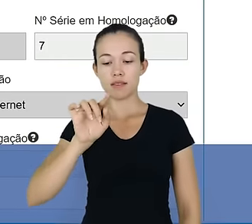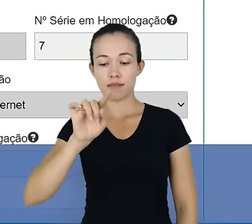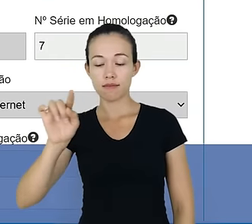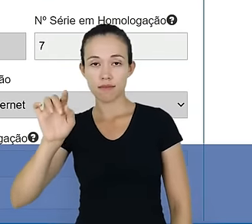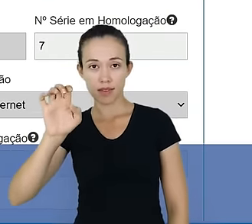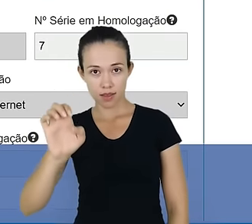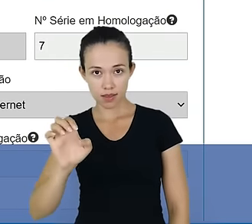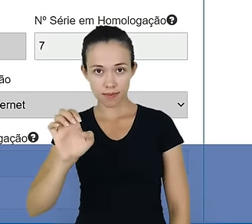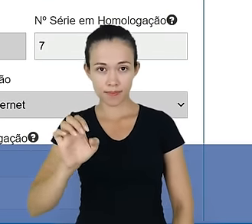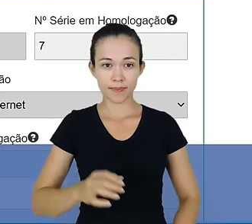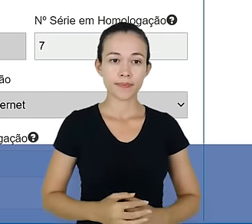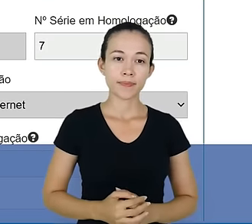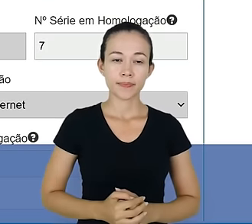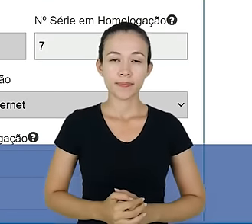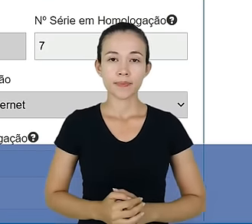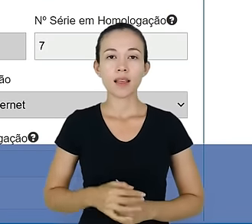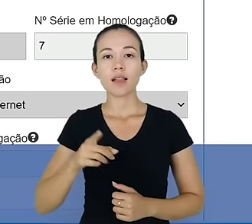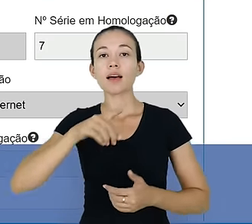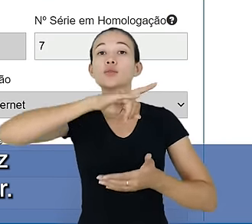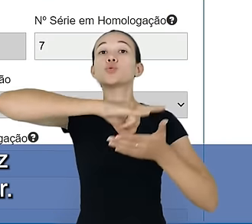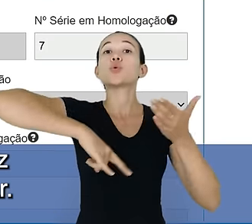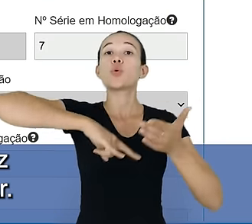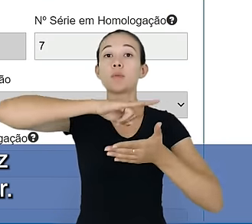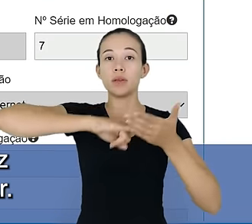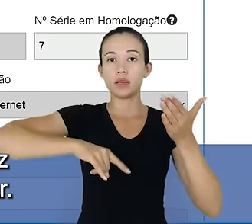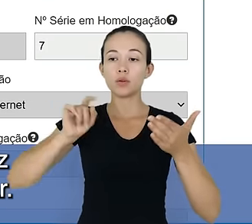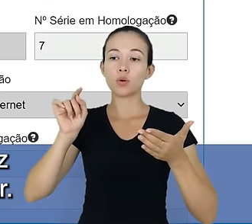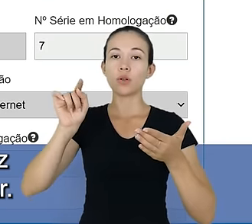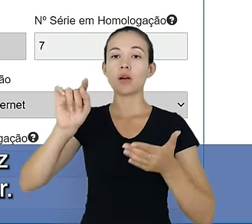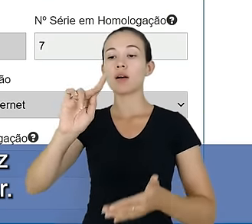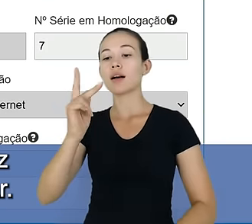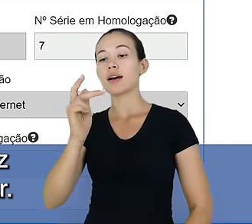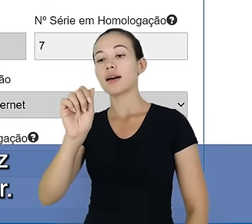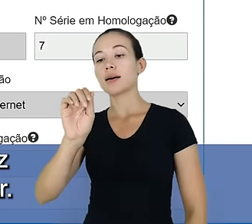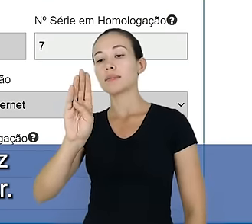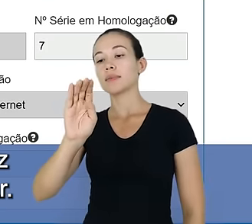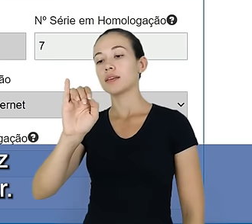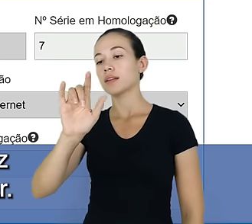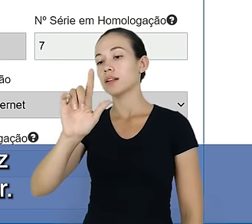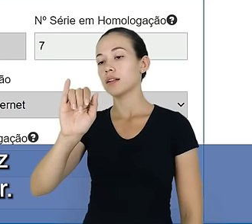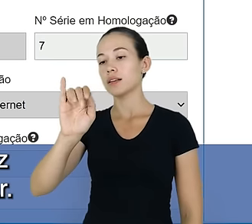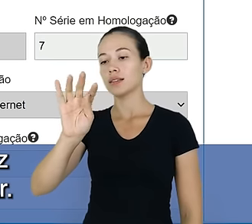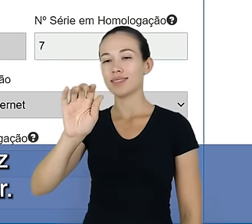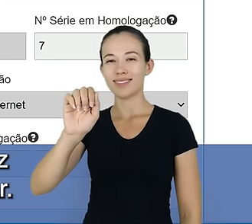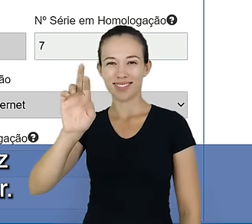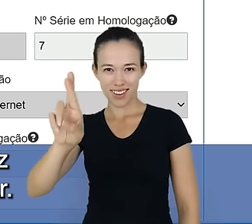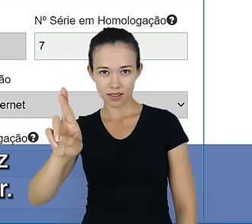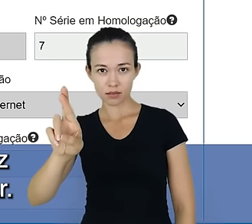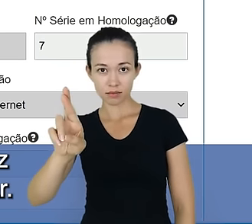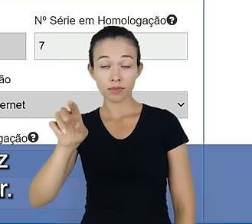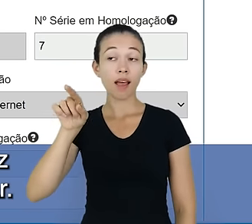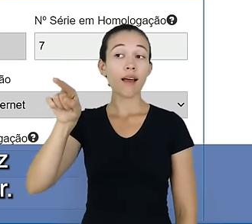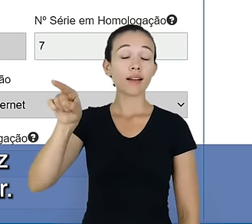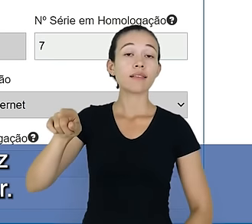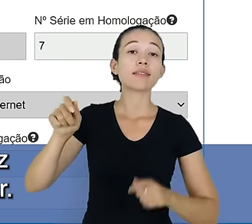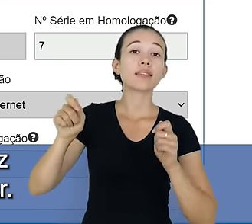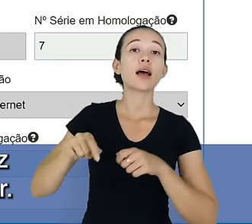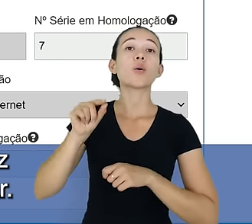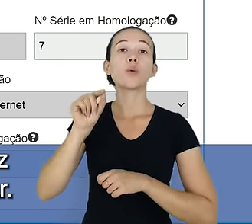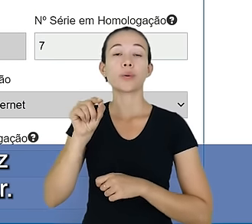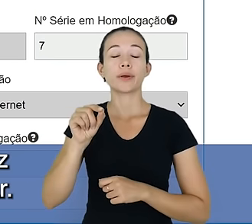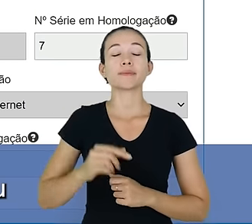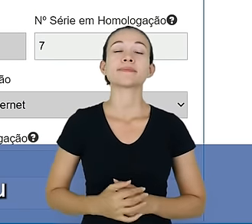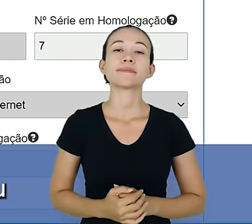eu habilito a emissão desse documento quando eu clico em habilitar ele traz para mim a possibilidade aqui de